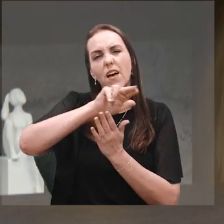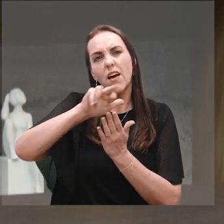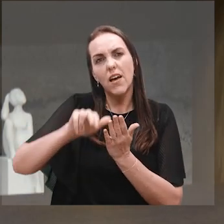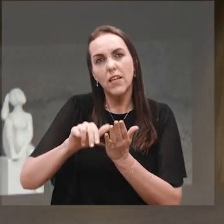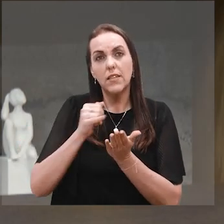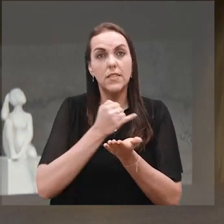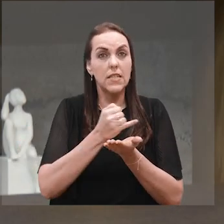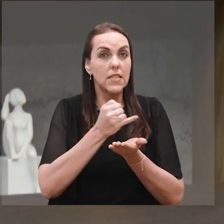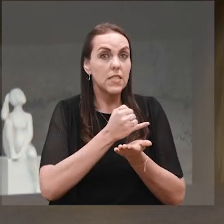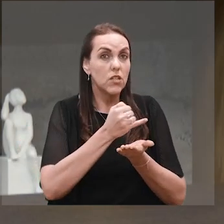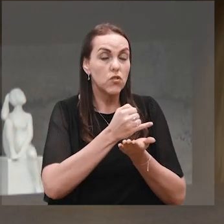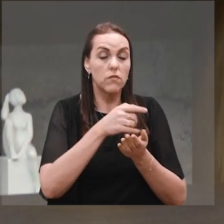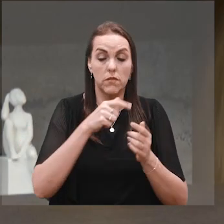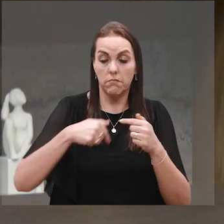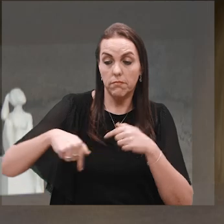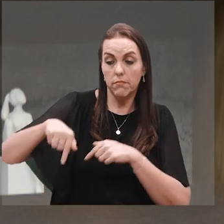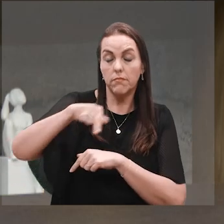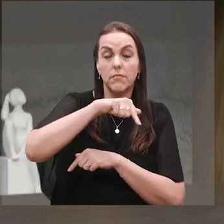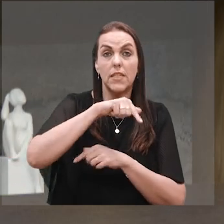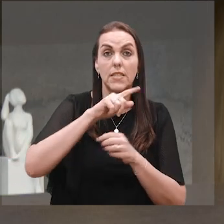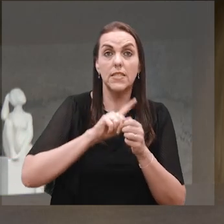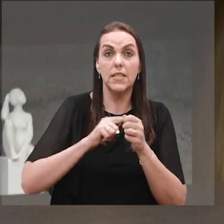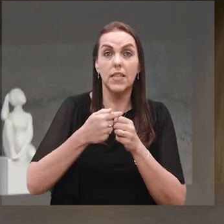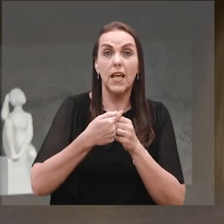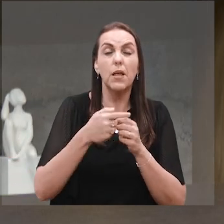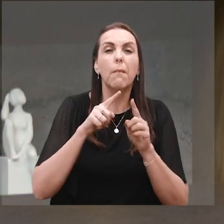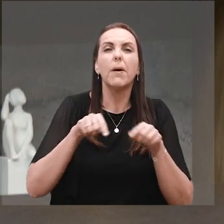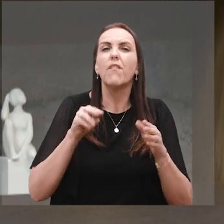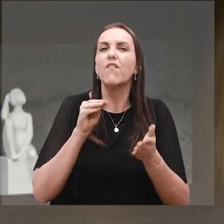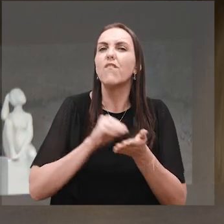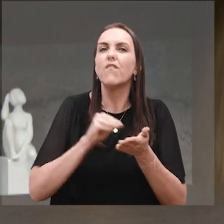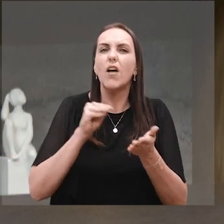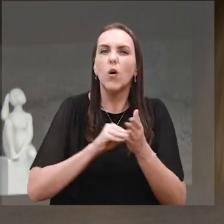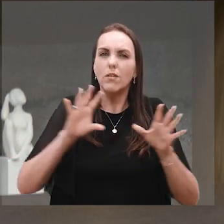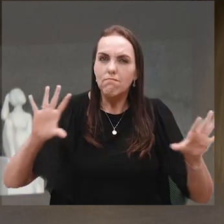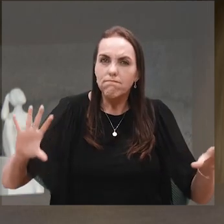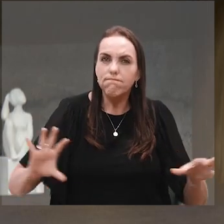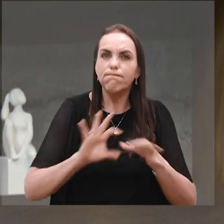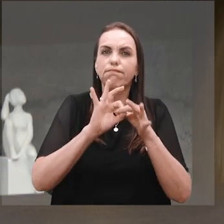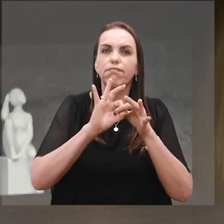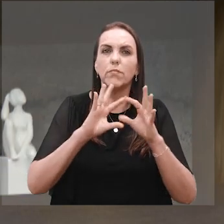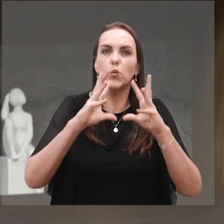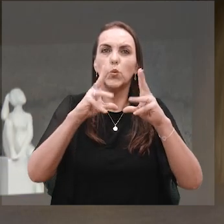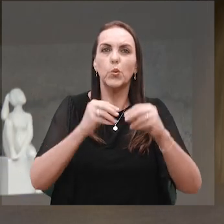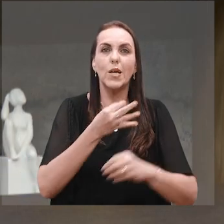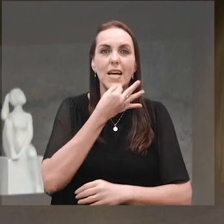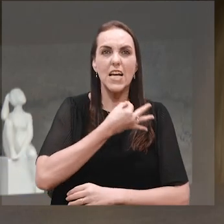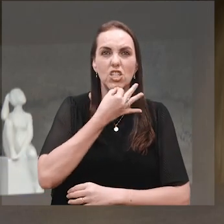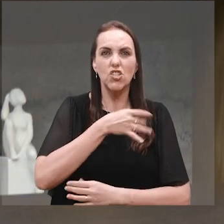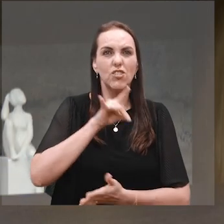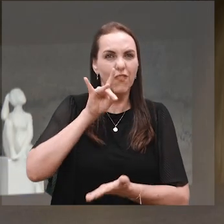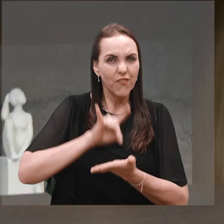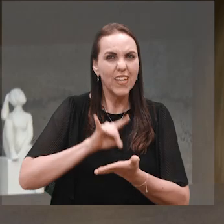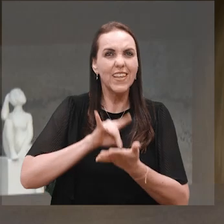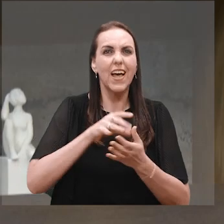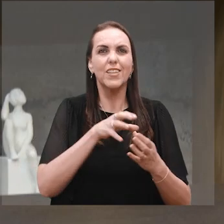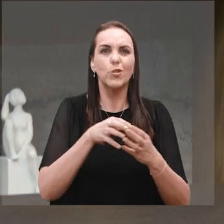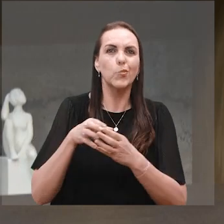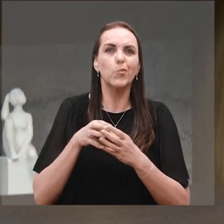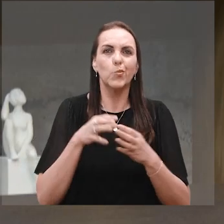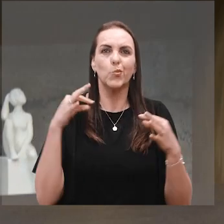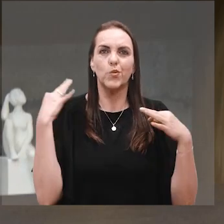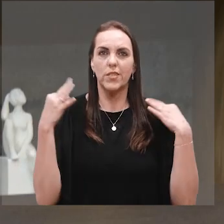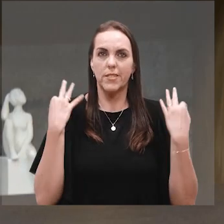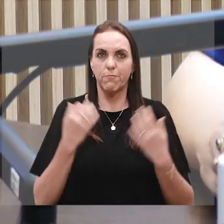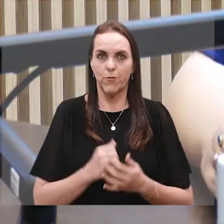várias iniciativas pela cidade, mas o que falta para unificar tudo isso e tornar Caxias de fato um polo